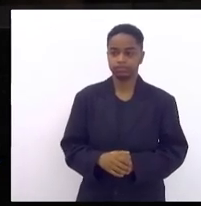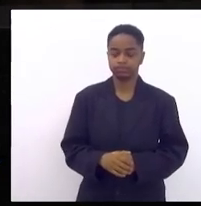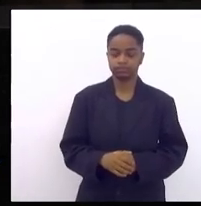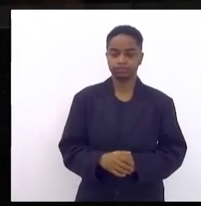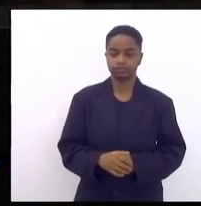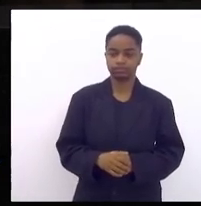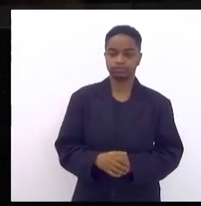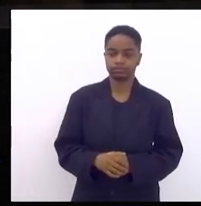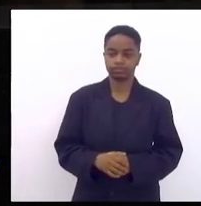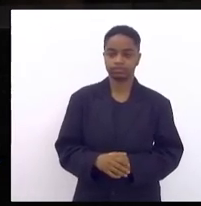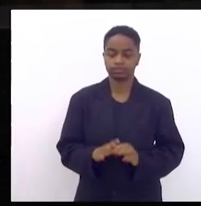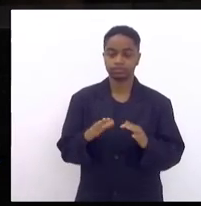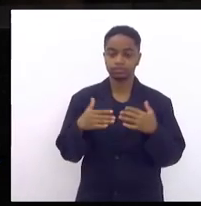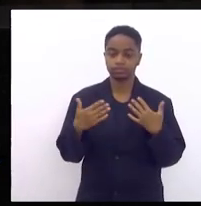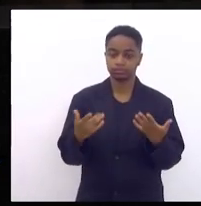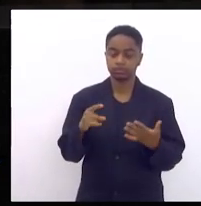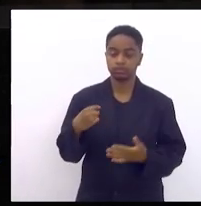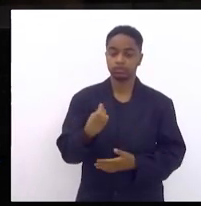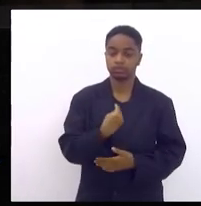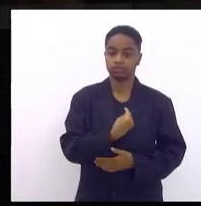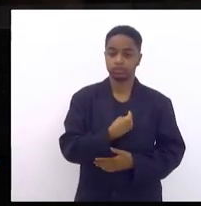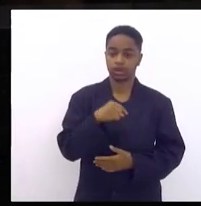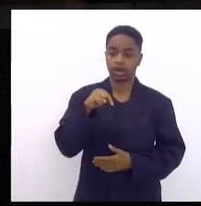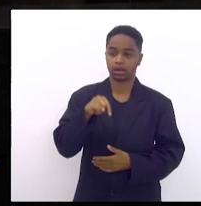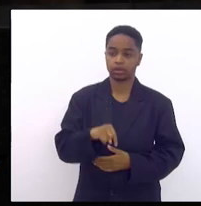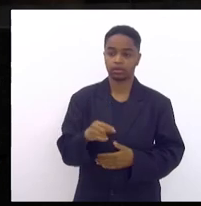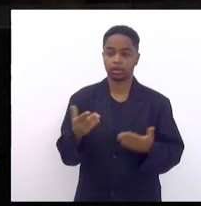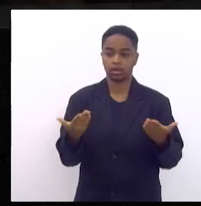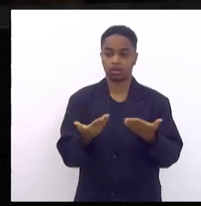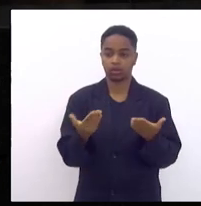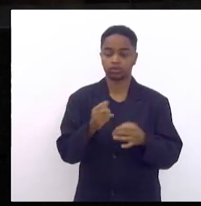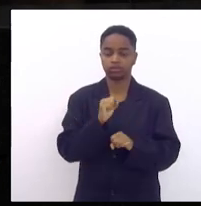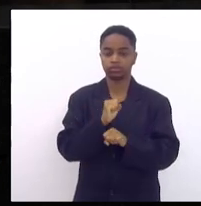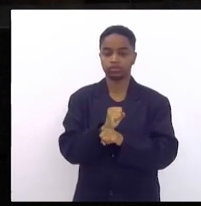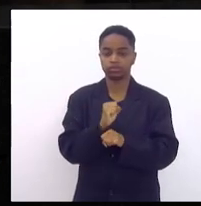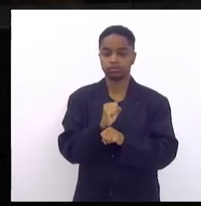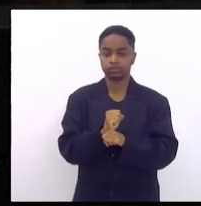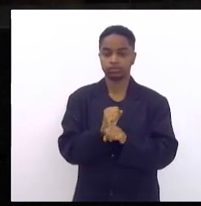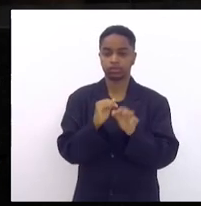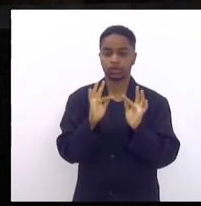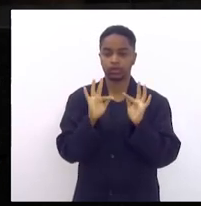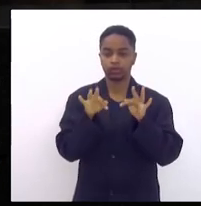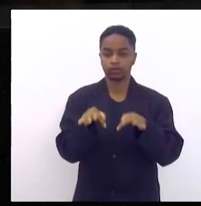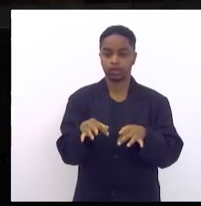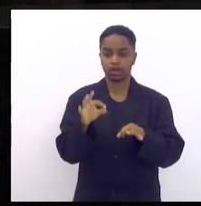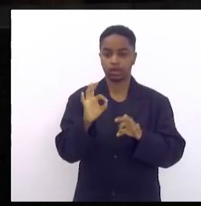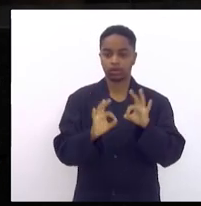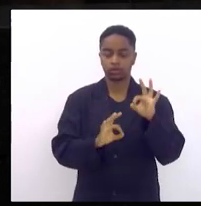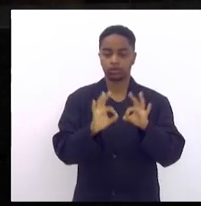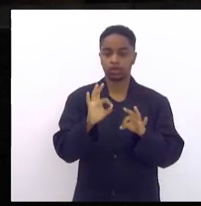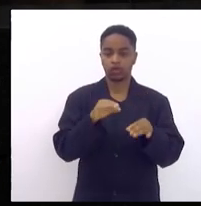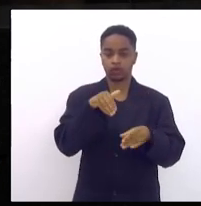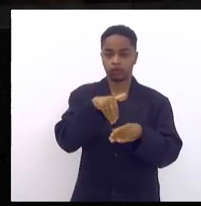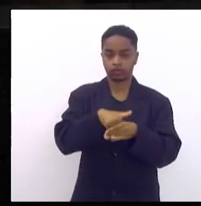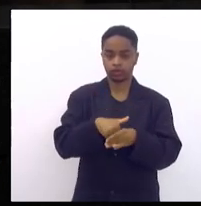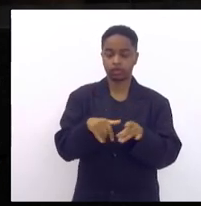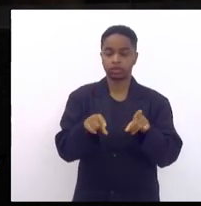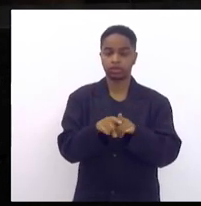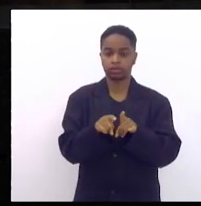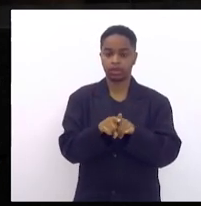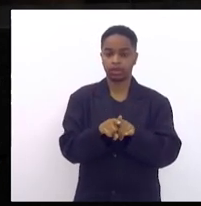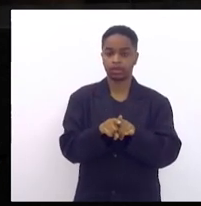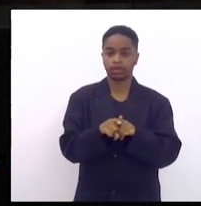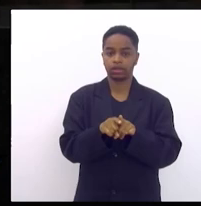nós estamos aqui no aguardo da conclusão de toda essa votação e agora na